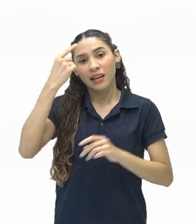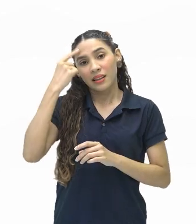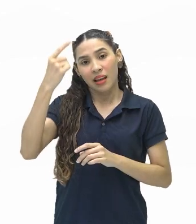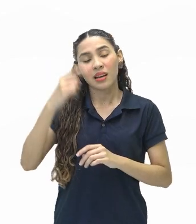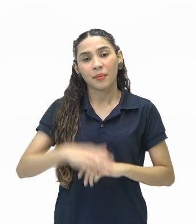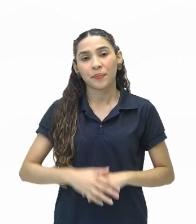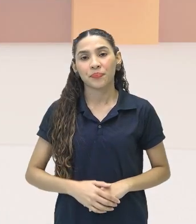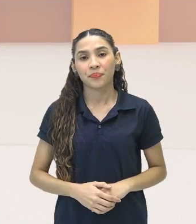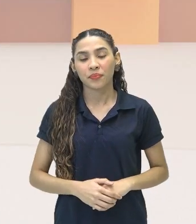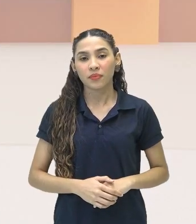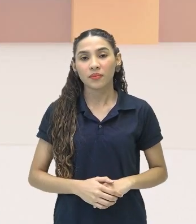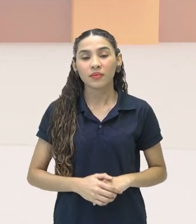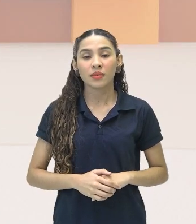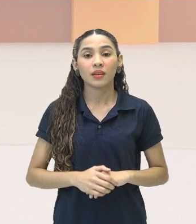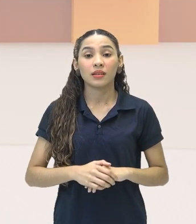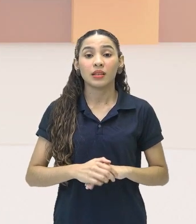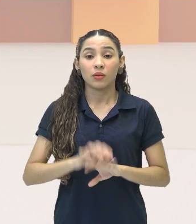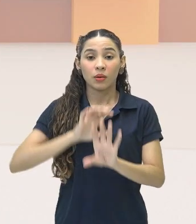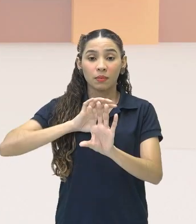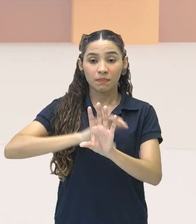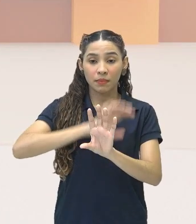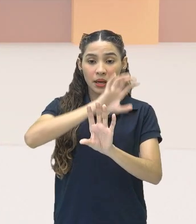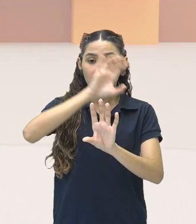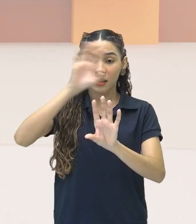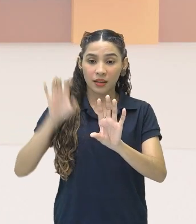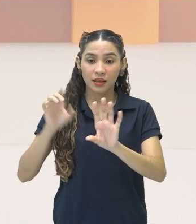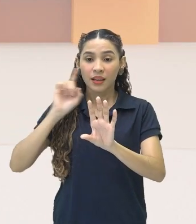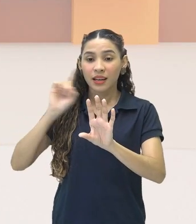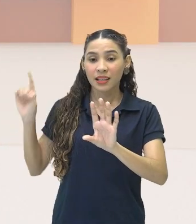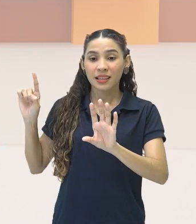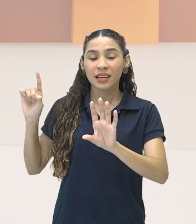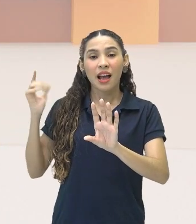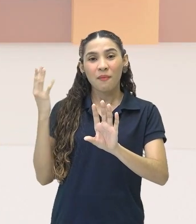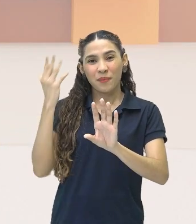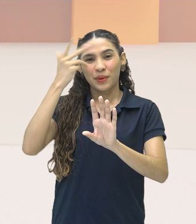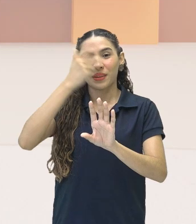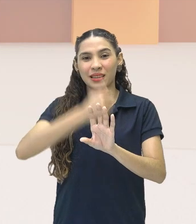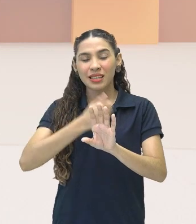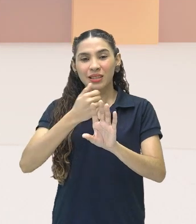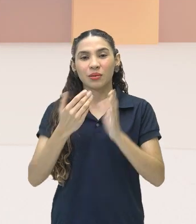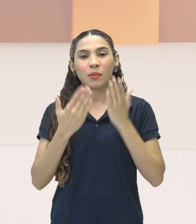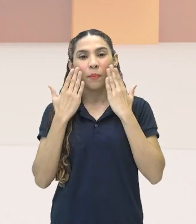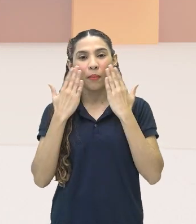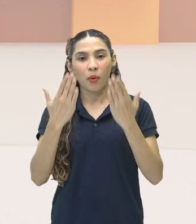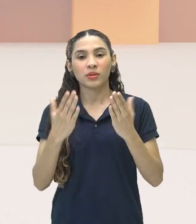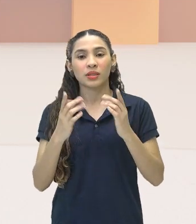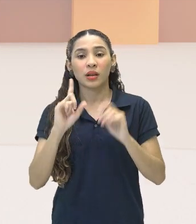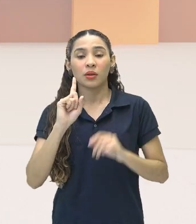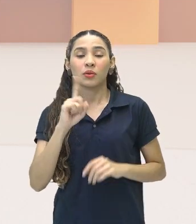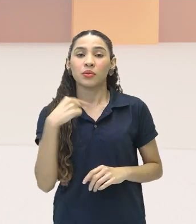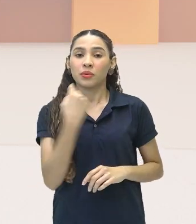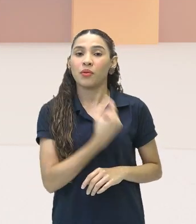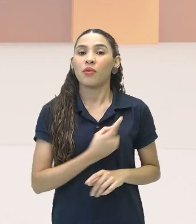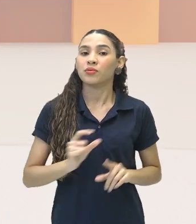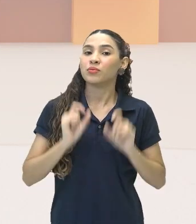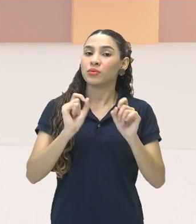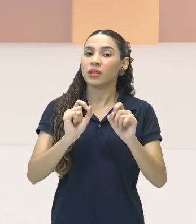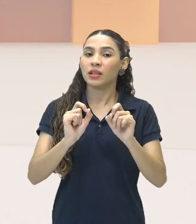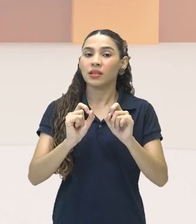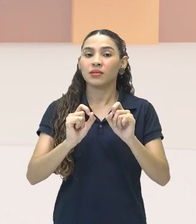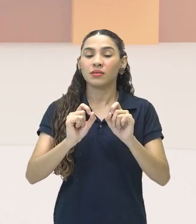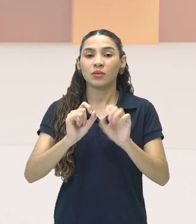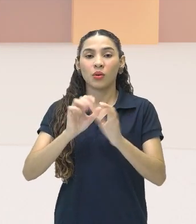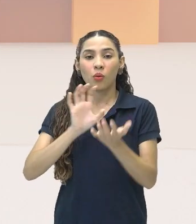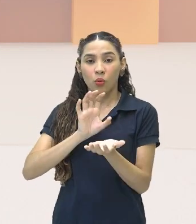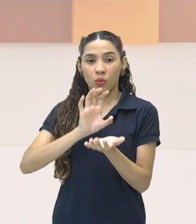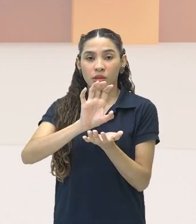ideia, né? O mapa aqui que eu digo que é tão bonito, esse mapa aqui, que mostra, nós somos um